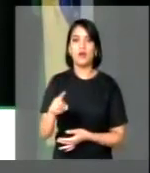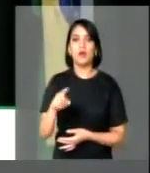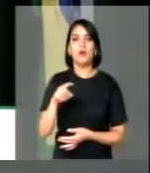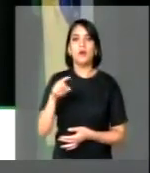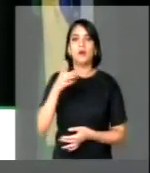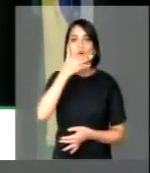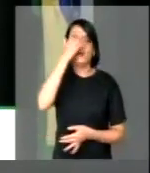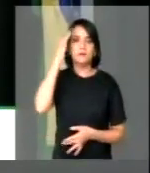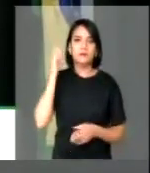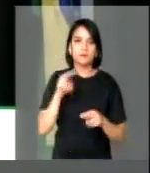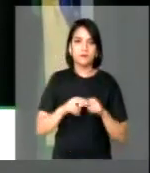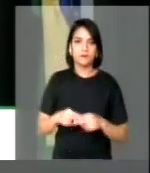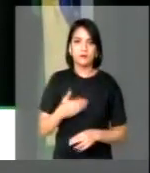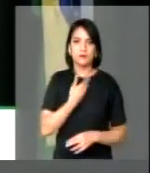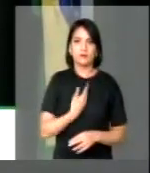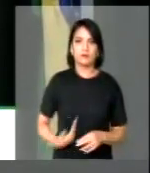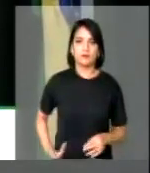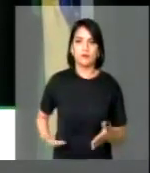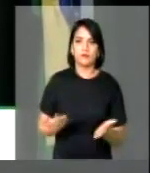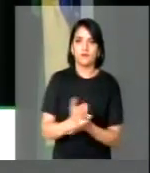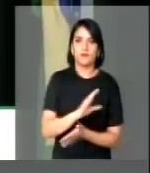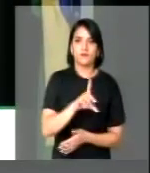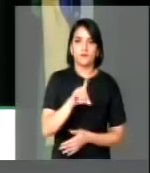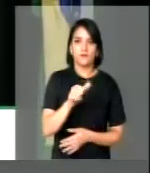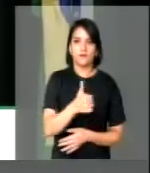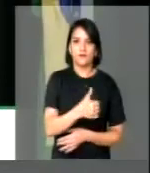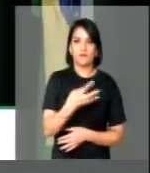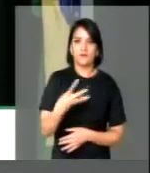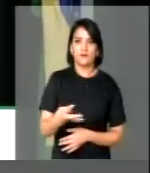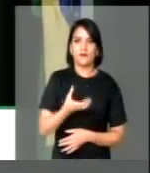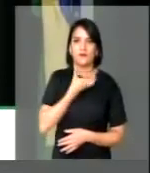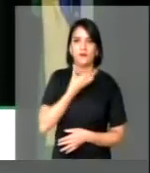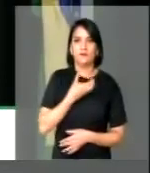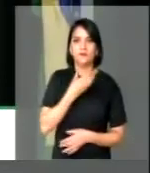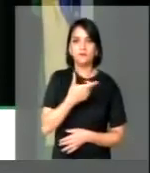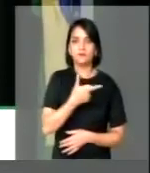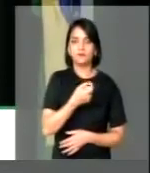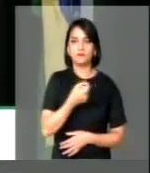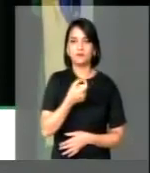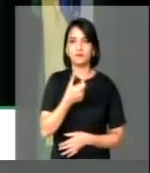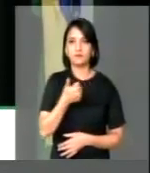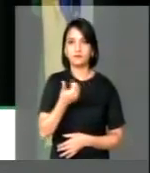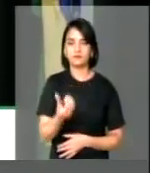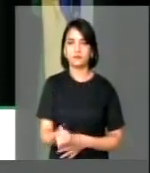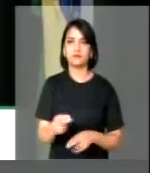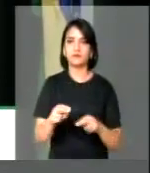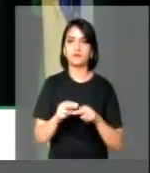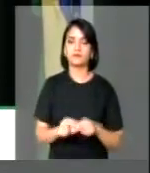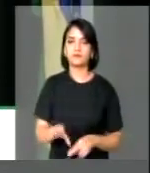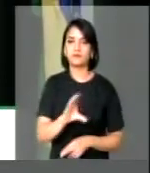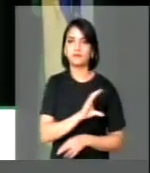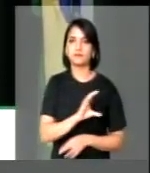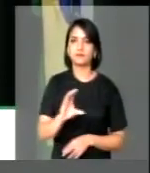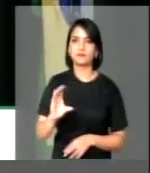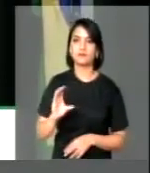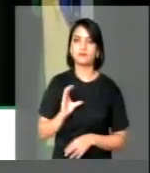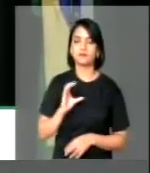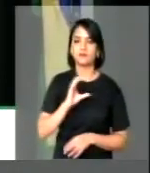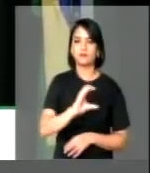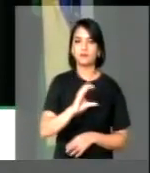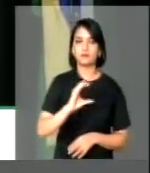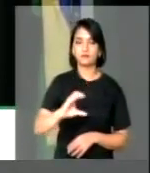foi aprovado no dia 14 de dezembro de 2016 pela Comissão de Constituição e